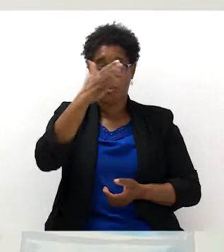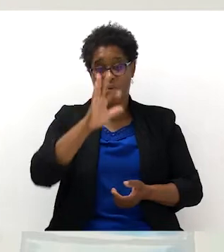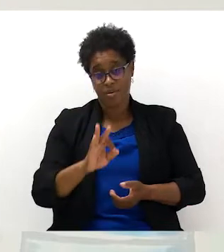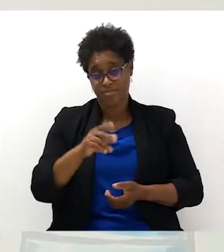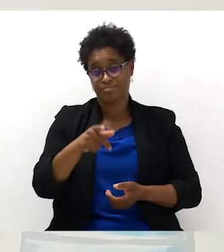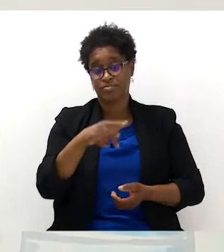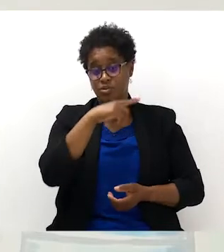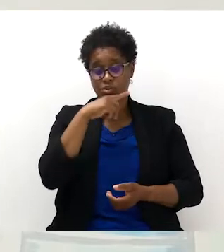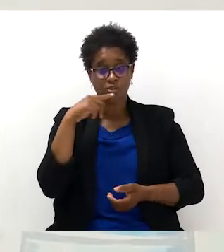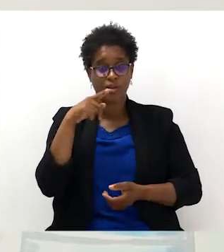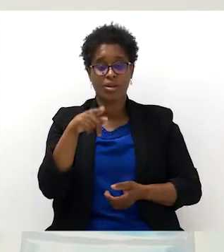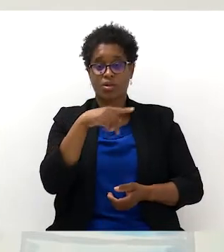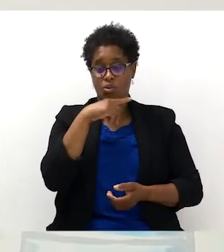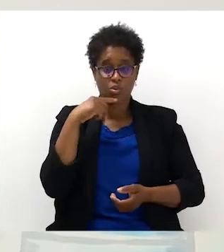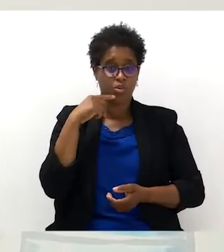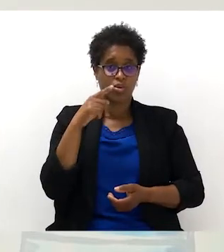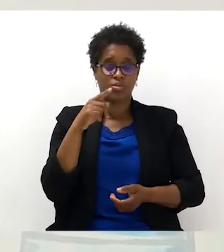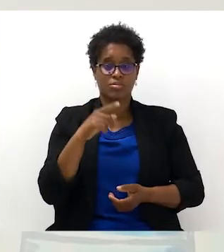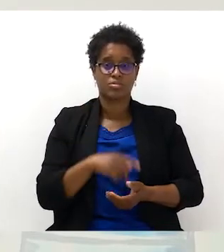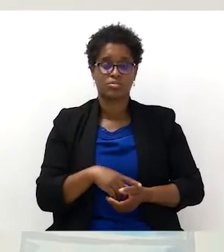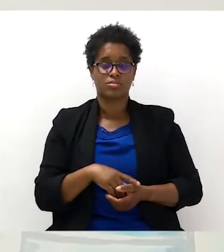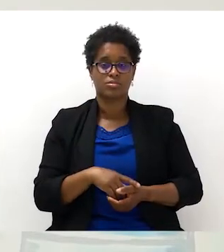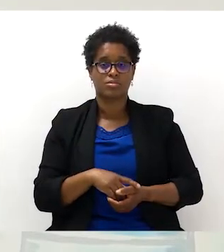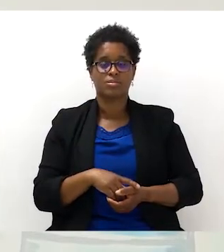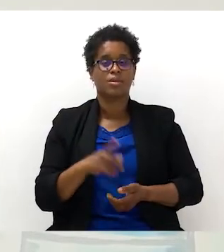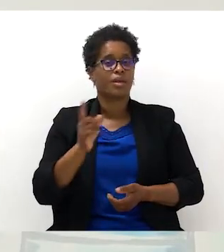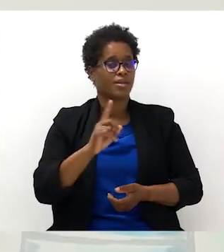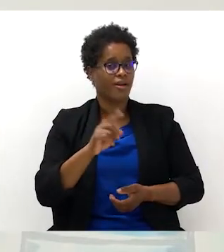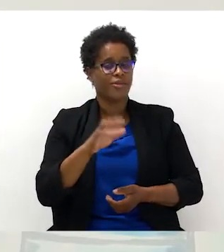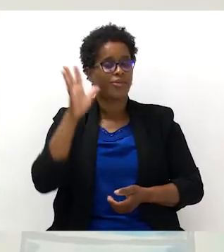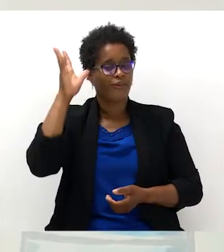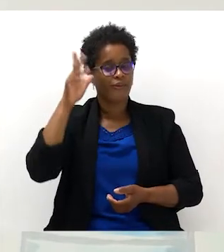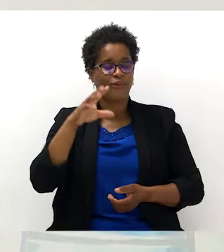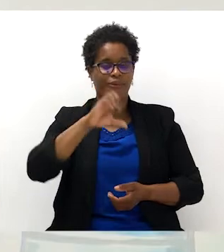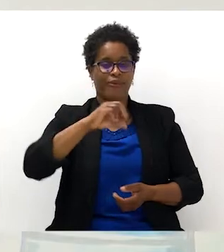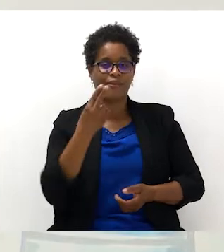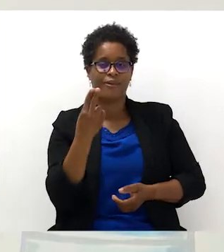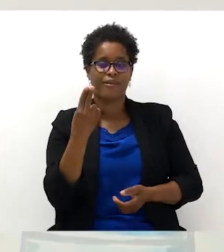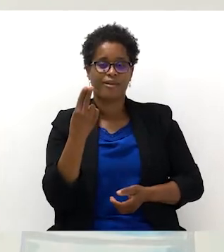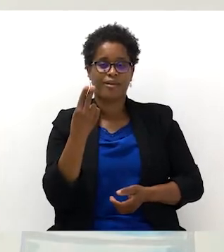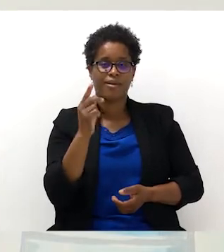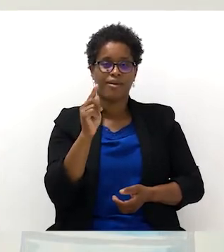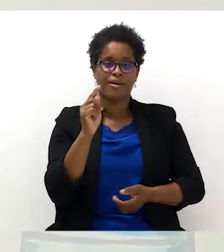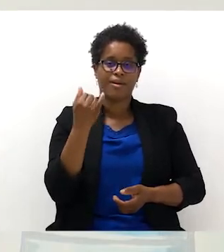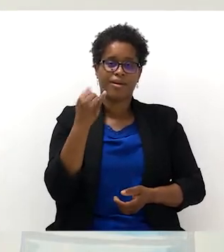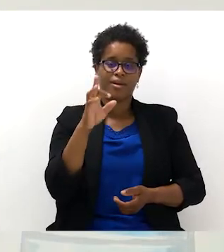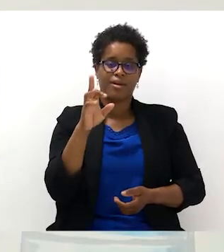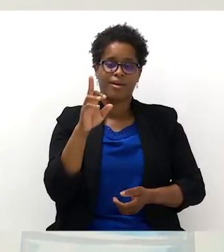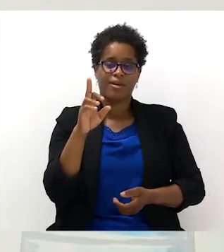do bolo. A quarta parte é a parte pintada. Aliás, do queijo é a quarta